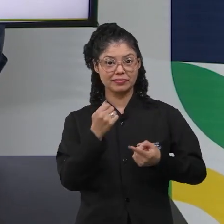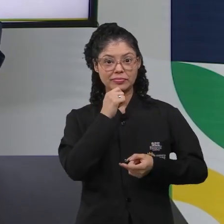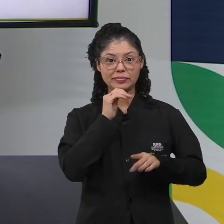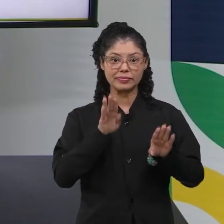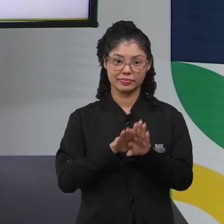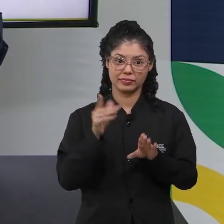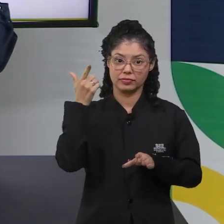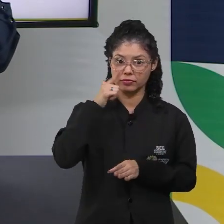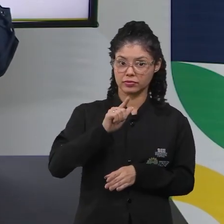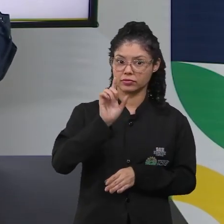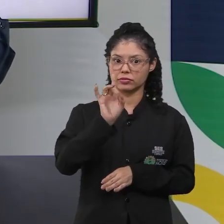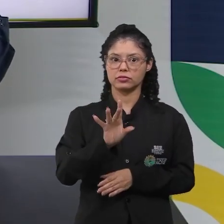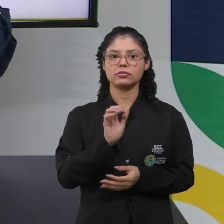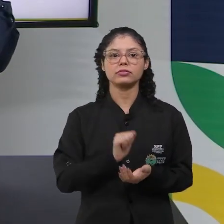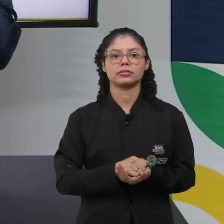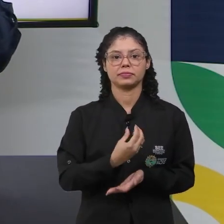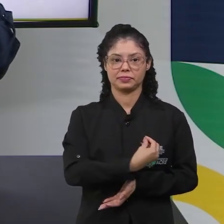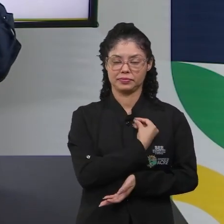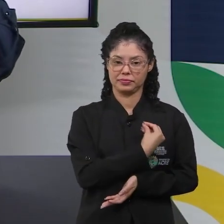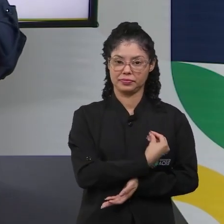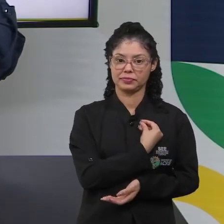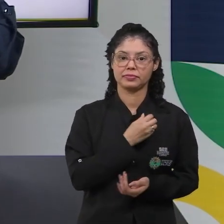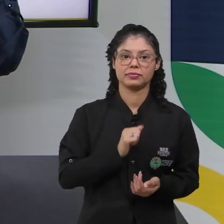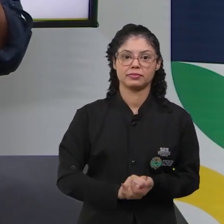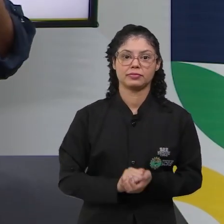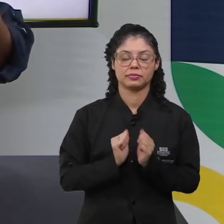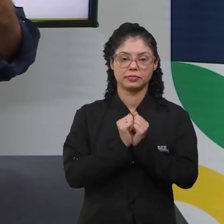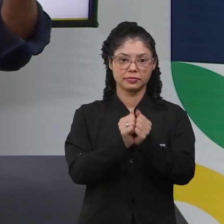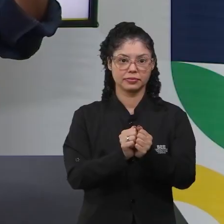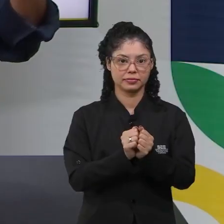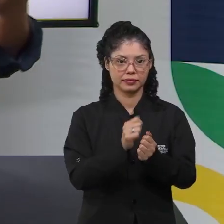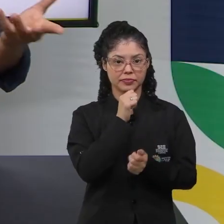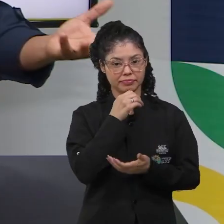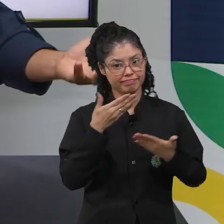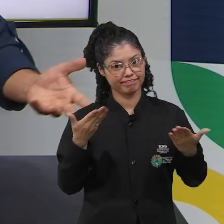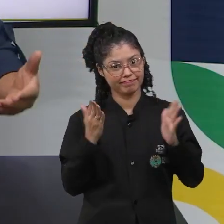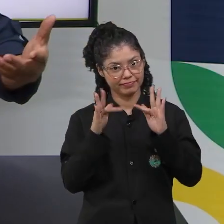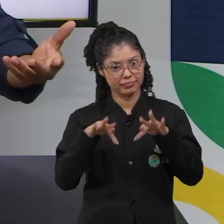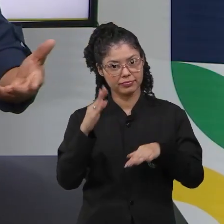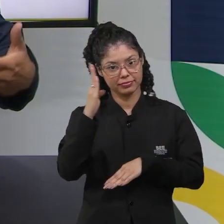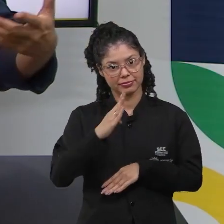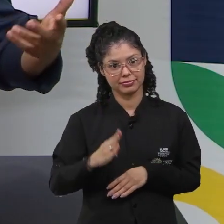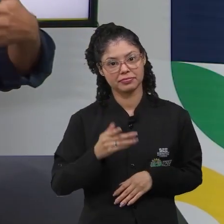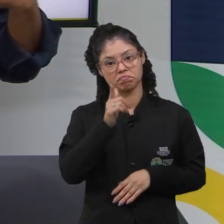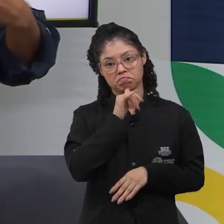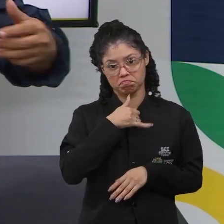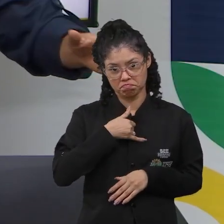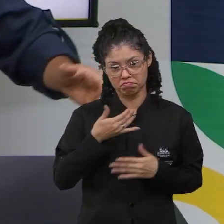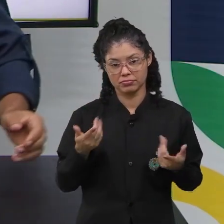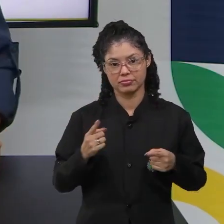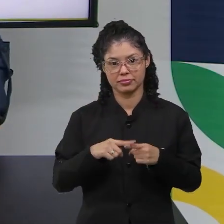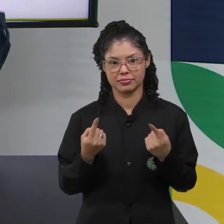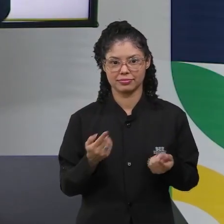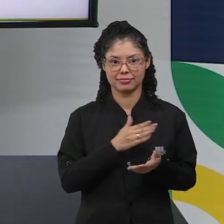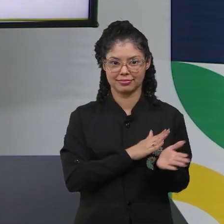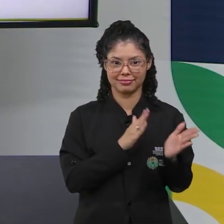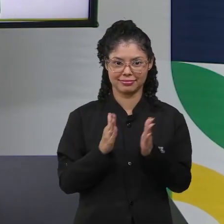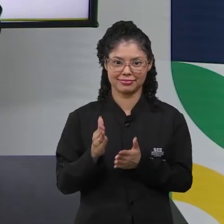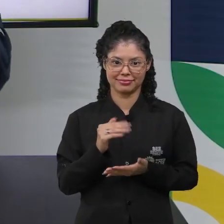é só ganhar, é vivenciar, interagir, participar, vivenciar. Enfim, foi no Brasil, foi triste, foi trágico, mas já